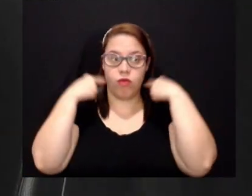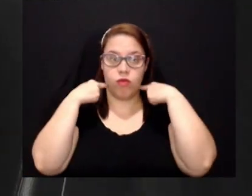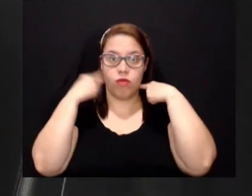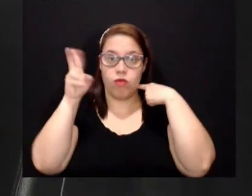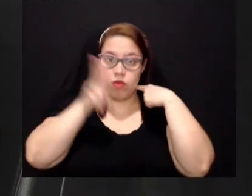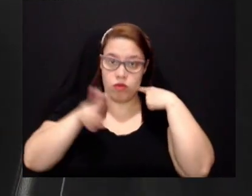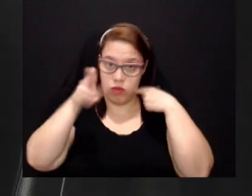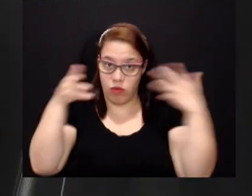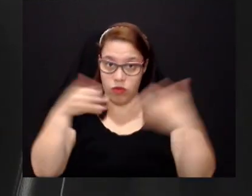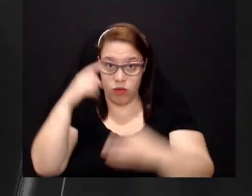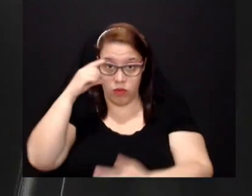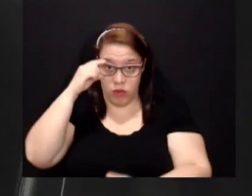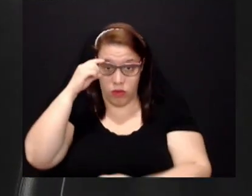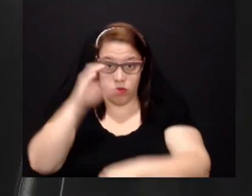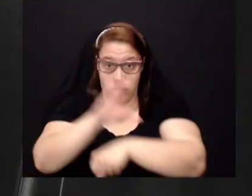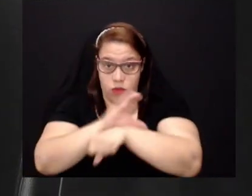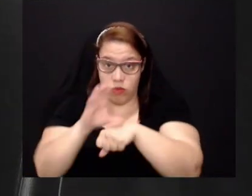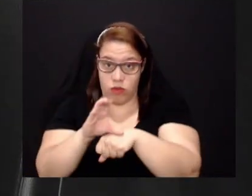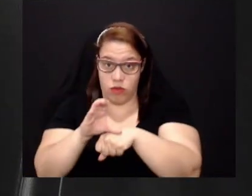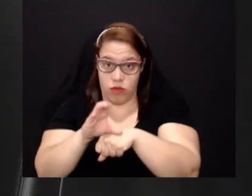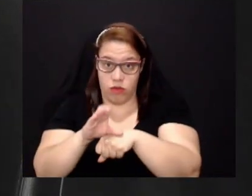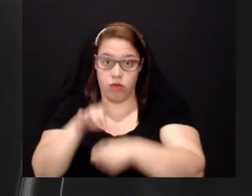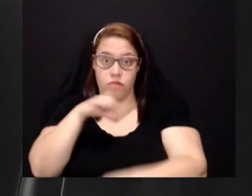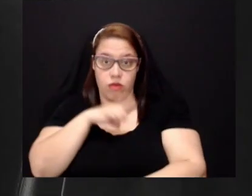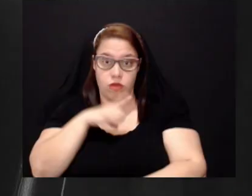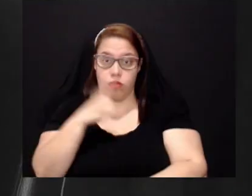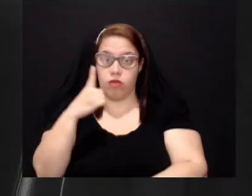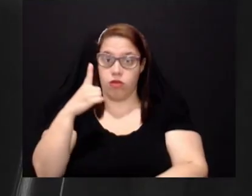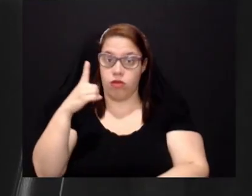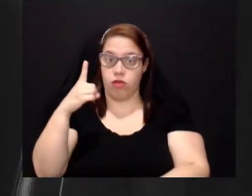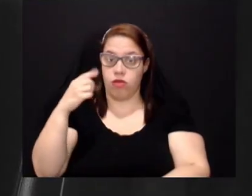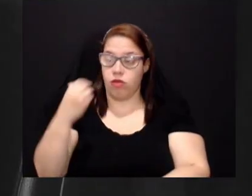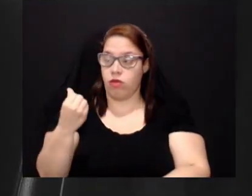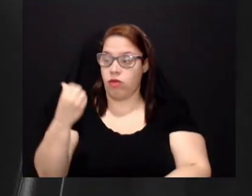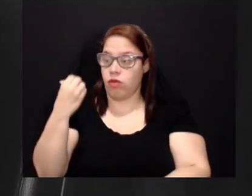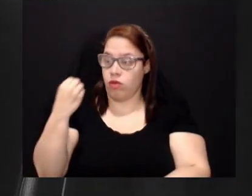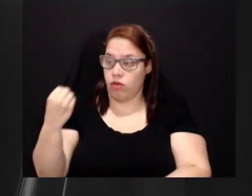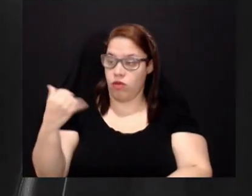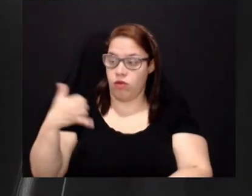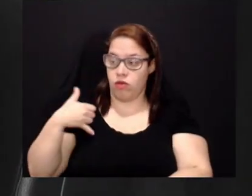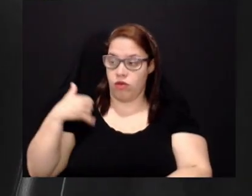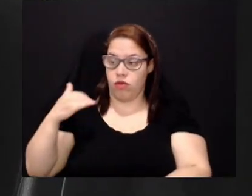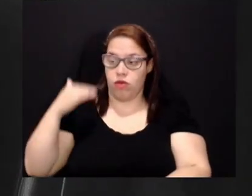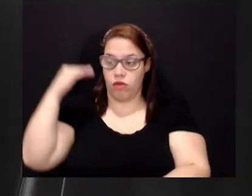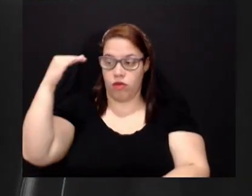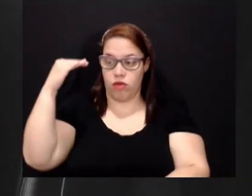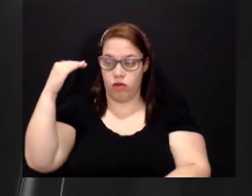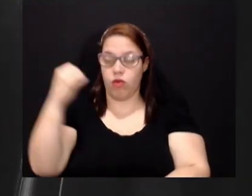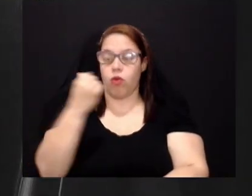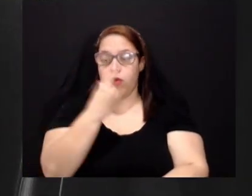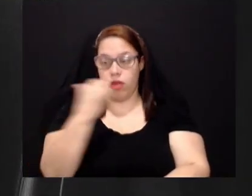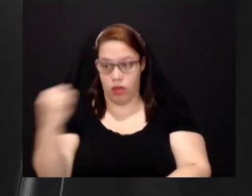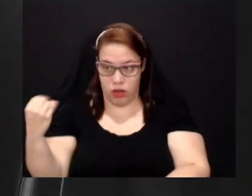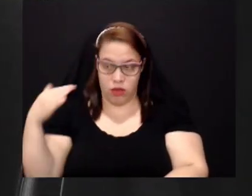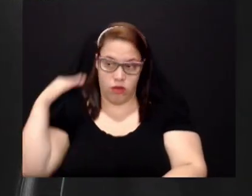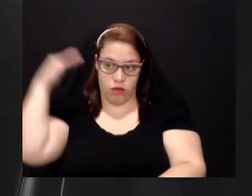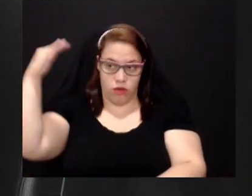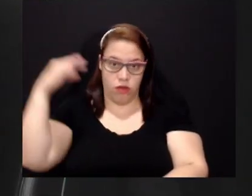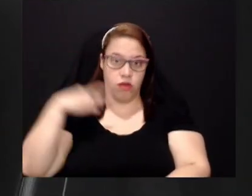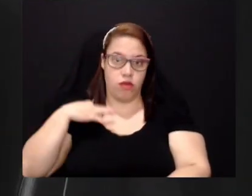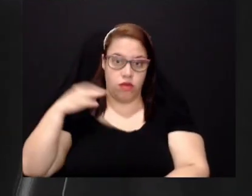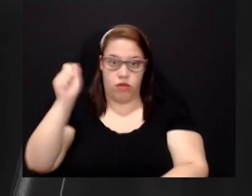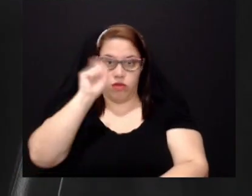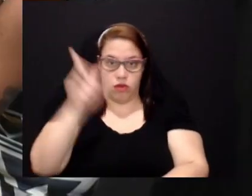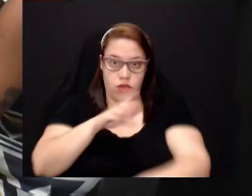óculos cinza, tenho 1,63 m. Estou vestindo uma blusa azul, de manga comprida.